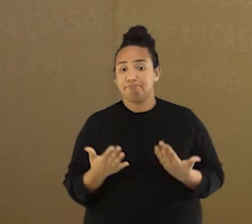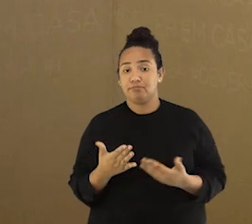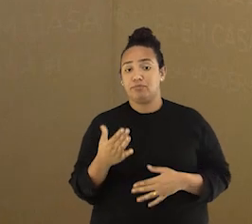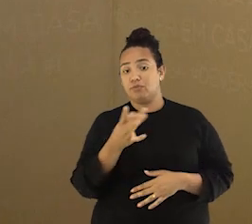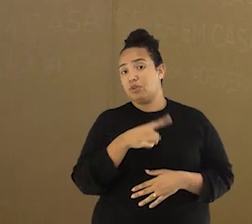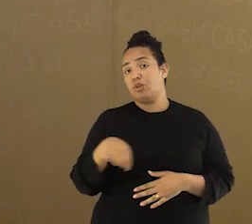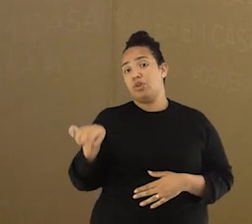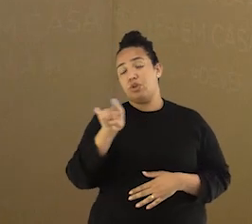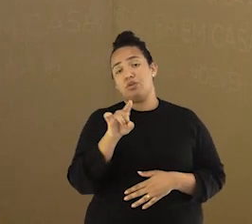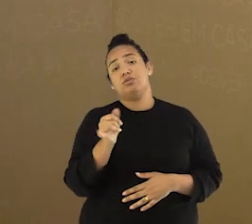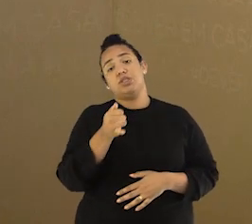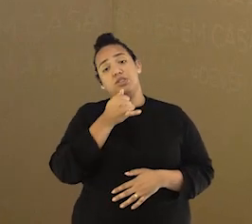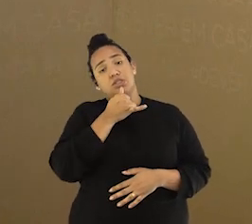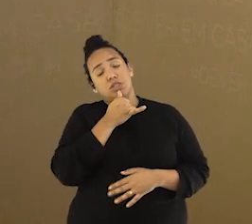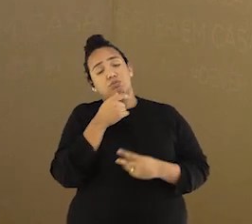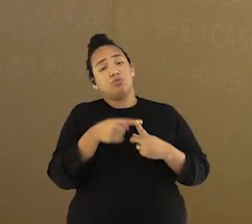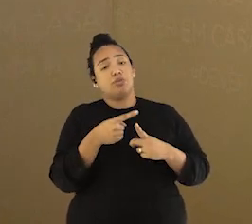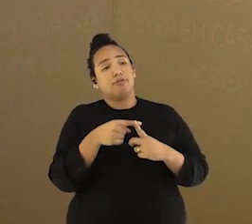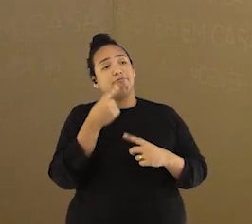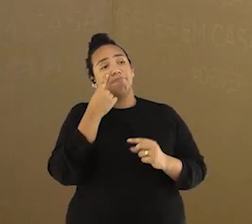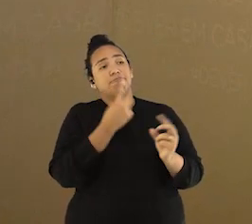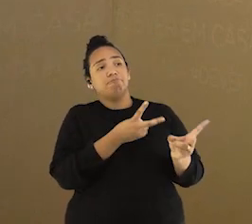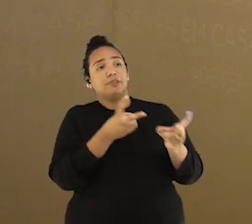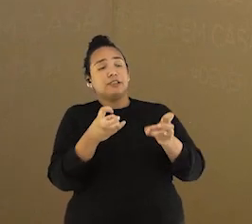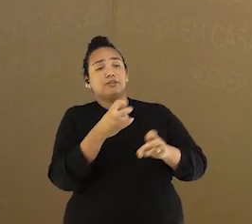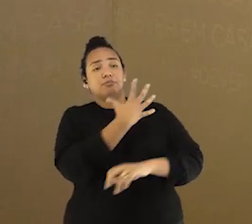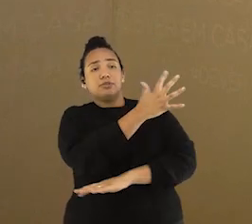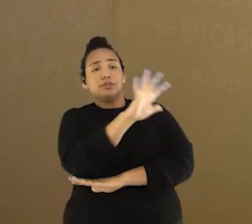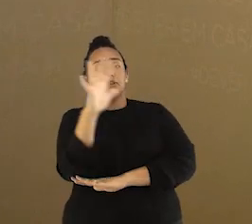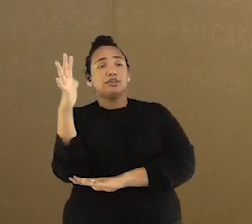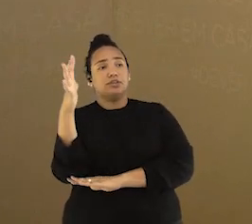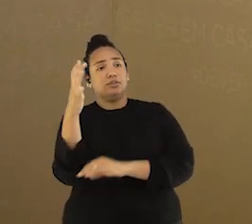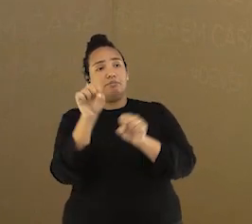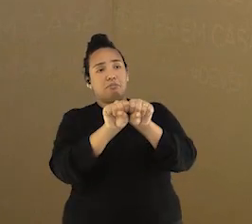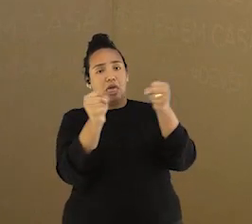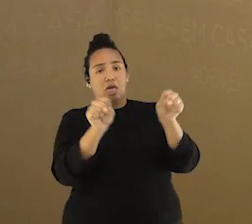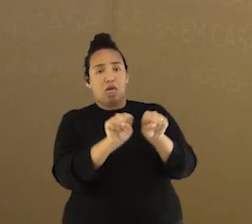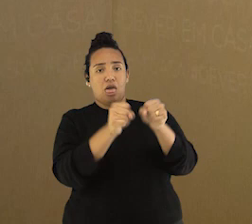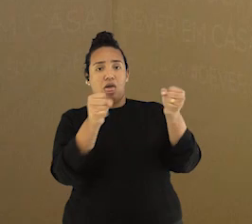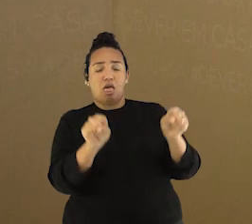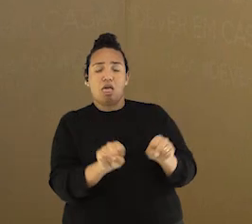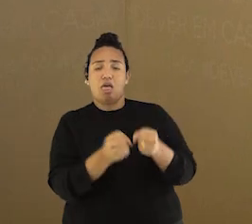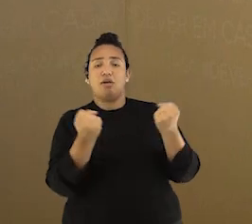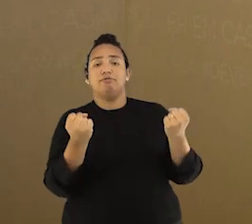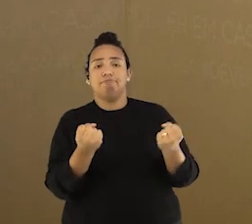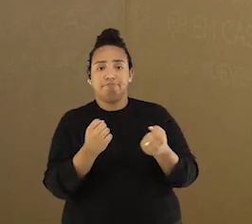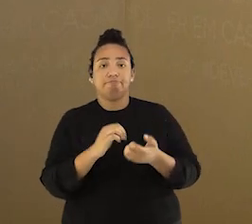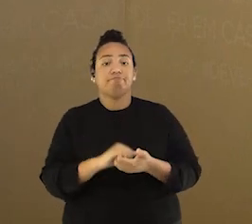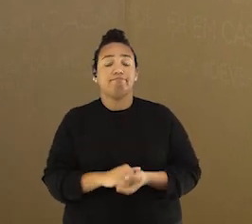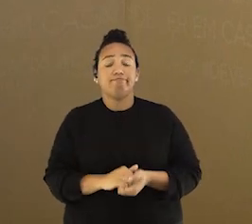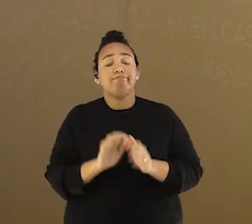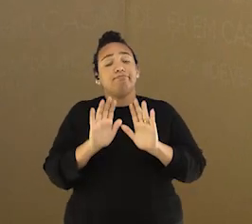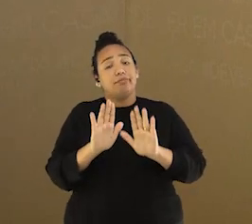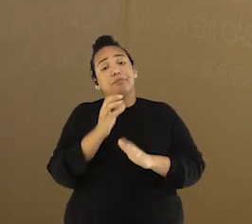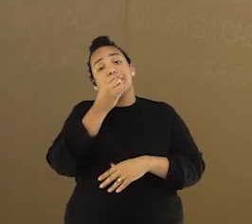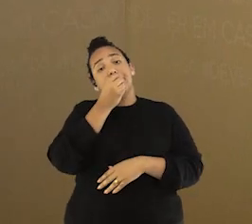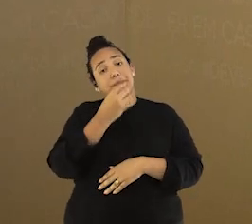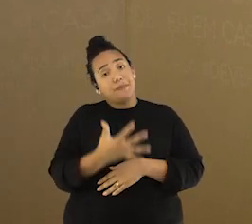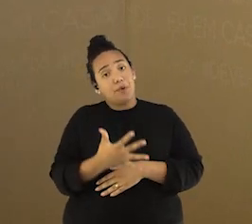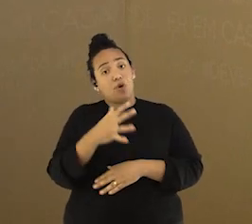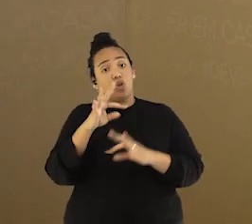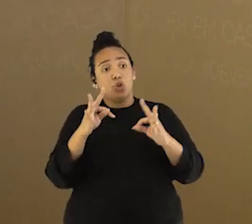atos destrutivos à natureza e ao seu semelhante como foram acontecendo. Mas que bom que nem tudo está